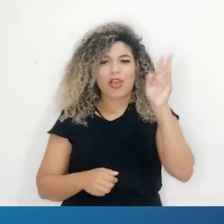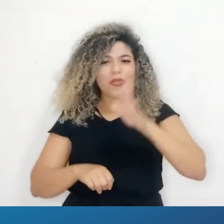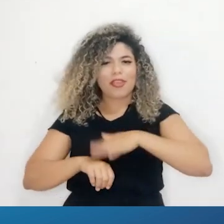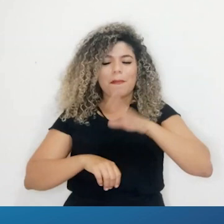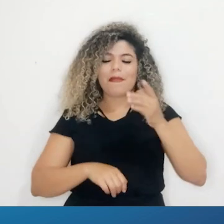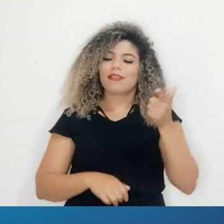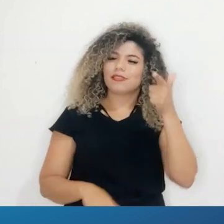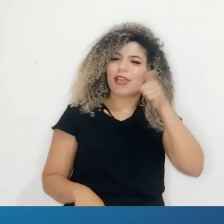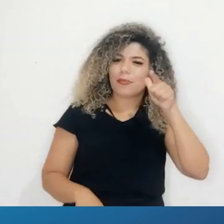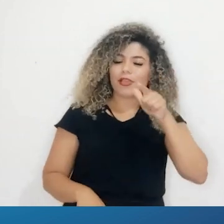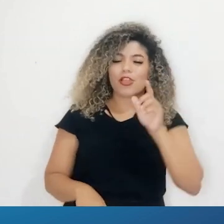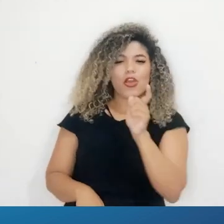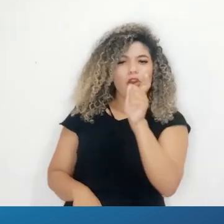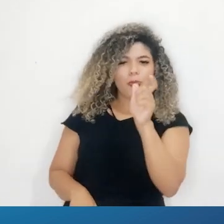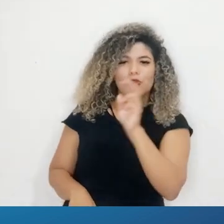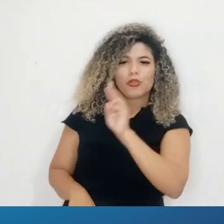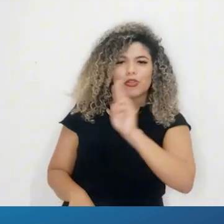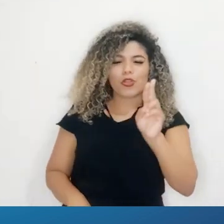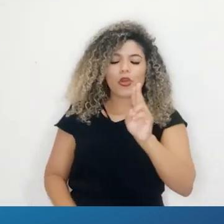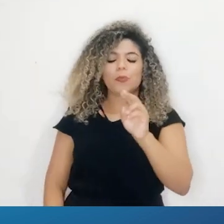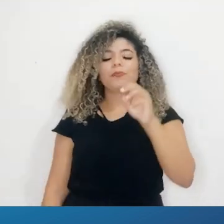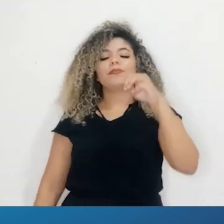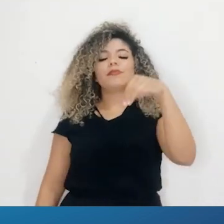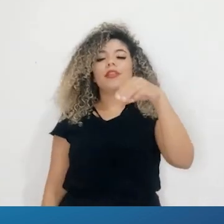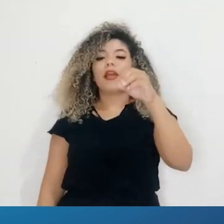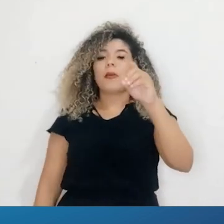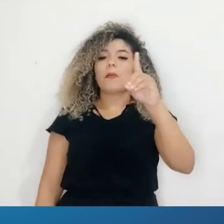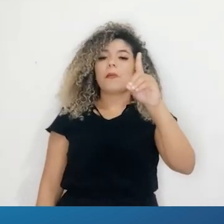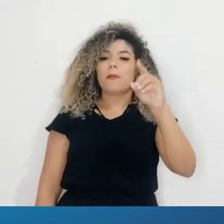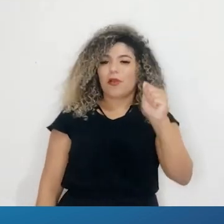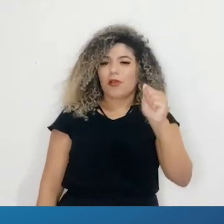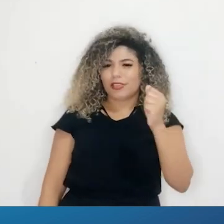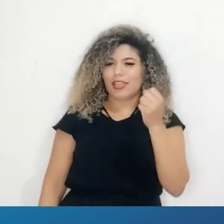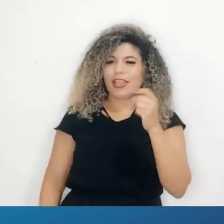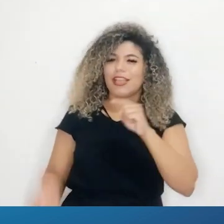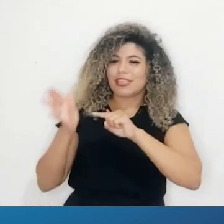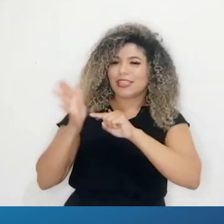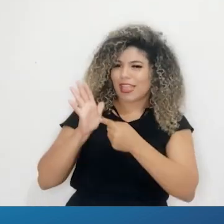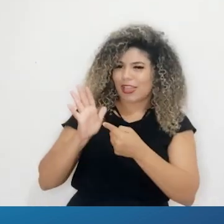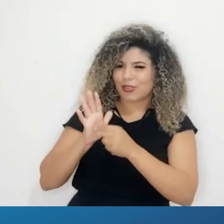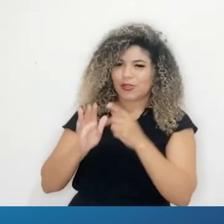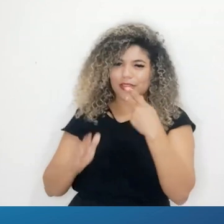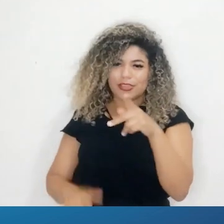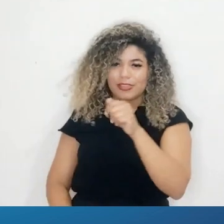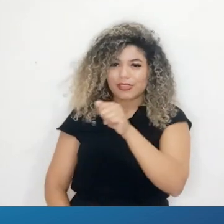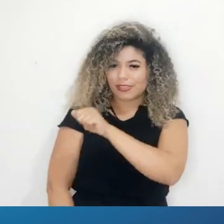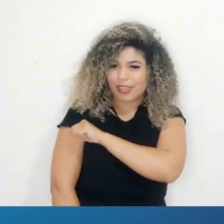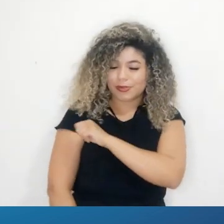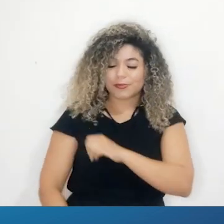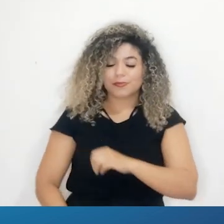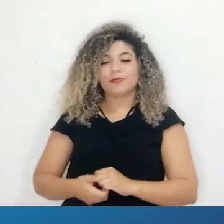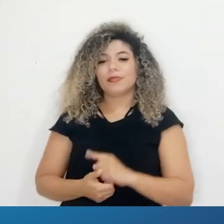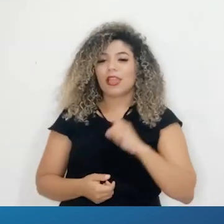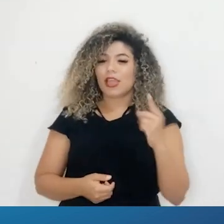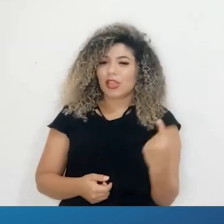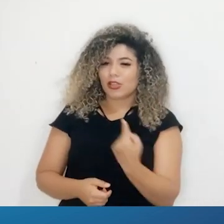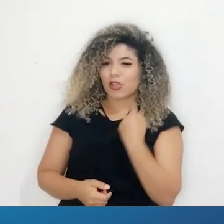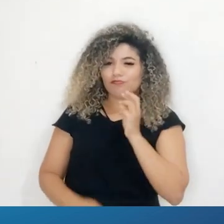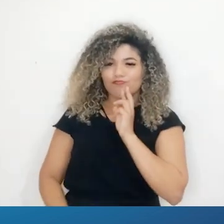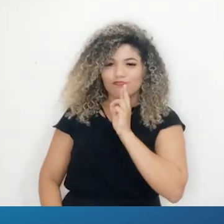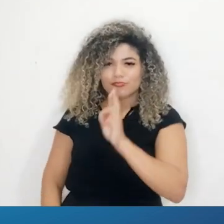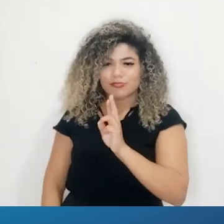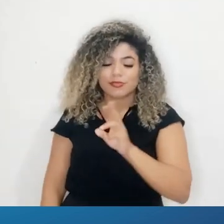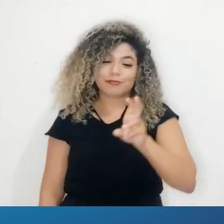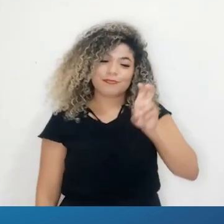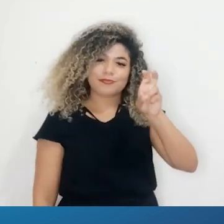repete é o que nós vamos classificar como a moda das notas retiradas por esses alunos Então a nossa moda será